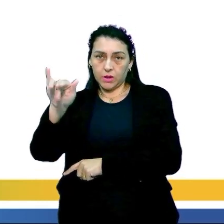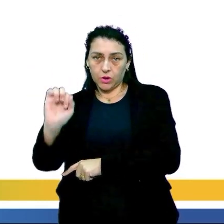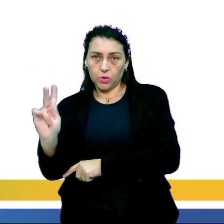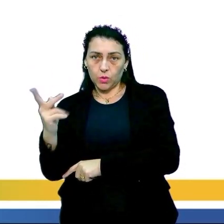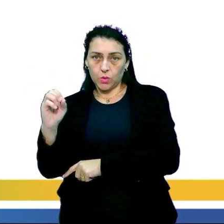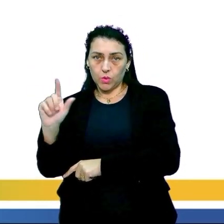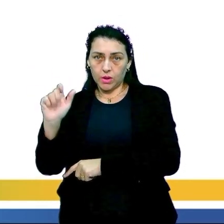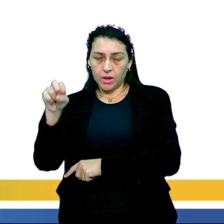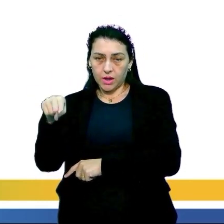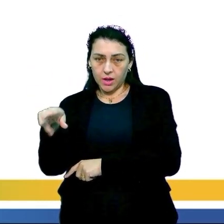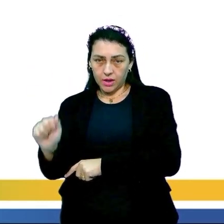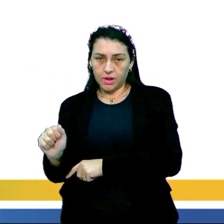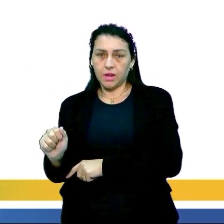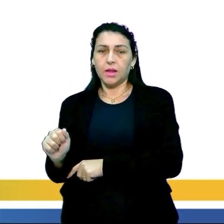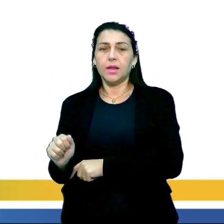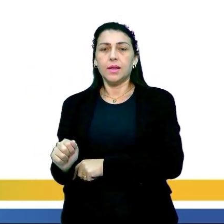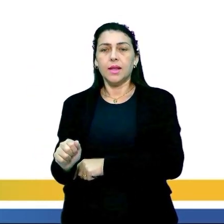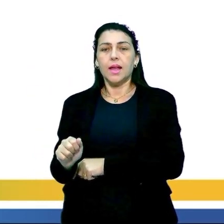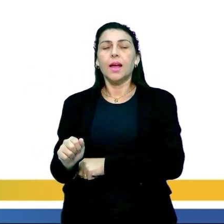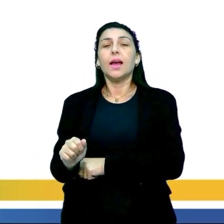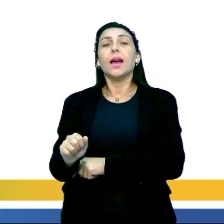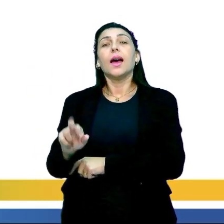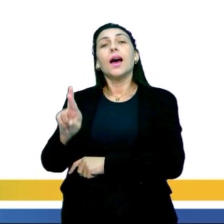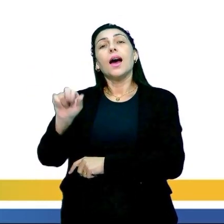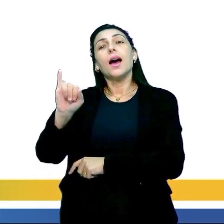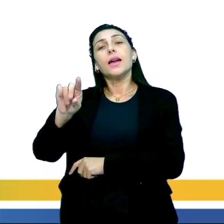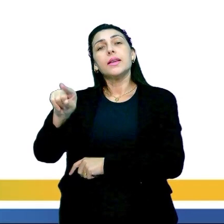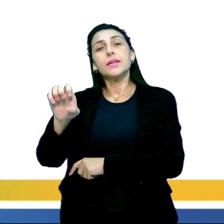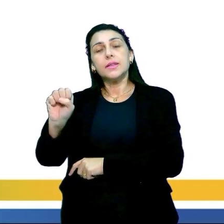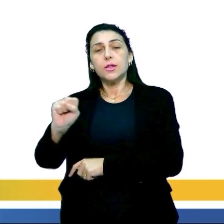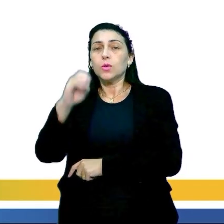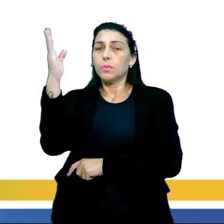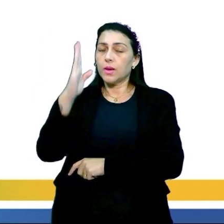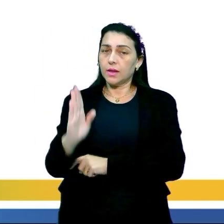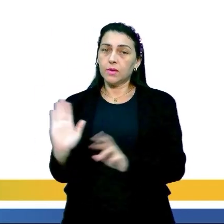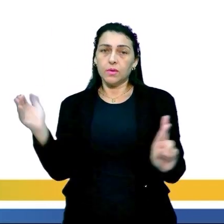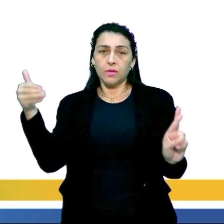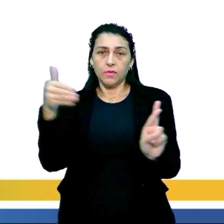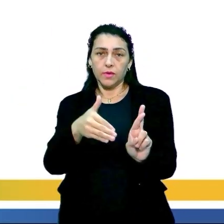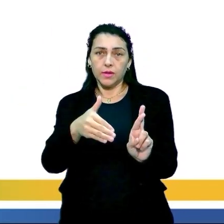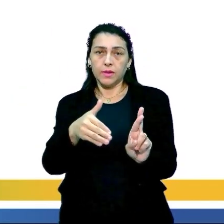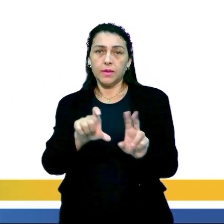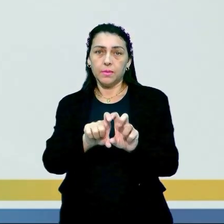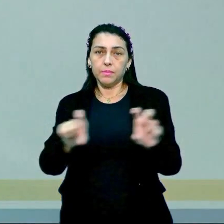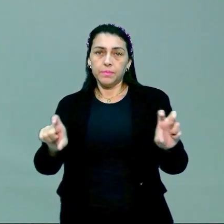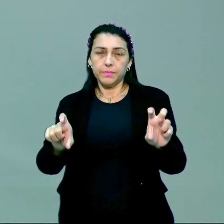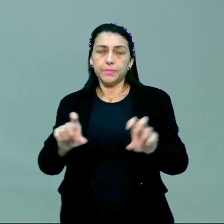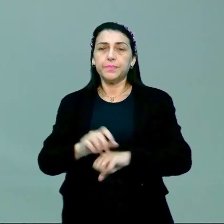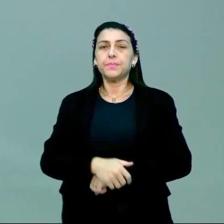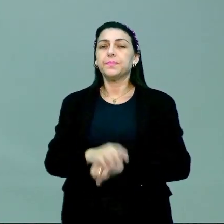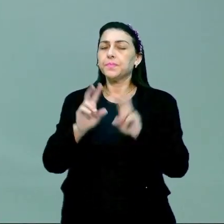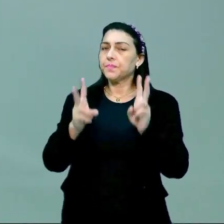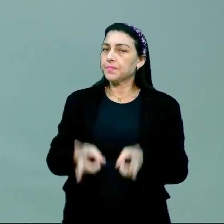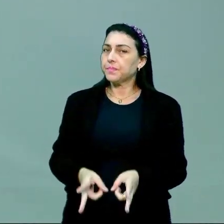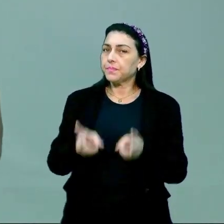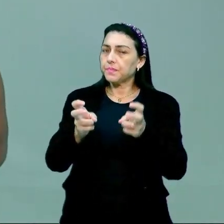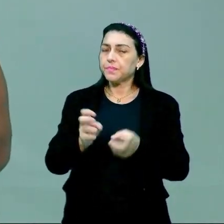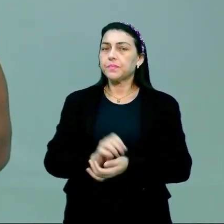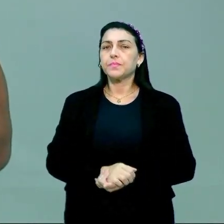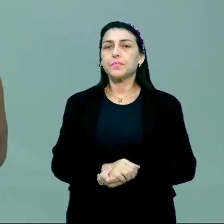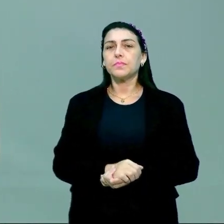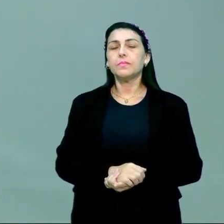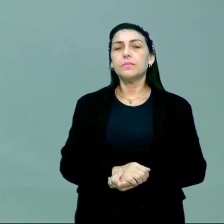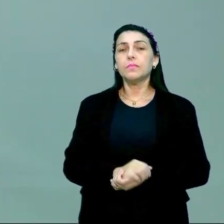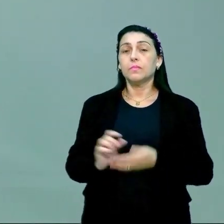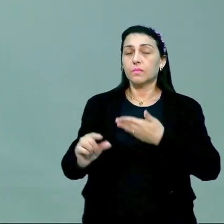Holanda, retirado da obra Raízes no Brasil, conforme a referência bibliográfica. Então prestem bem atenção. O